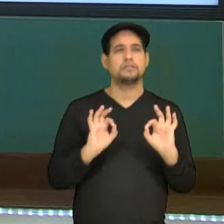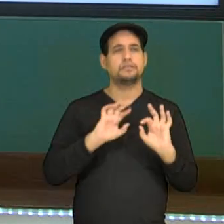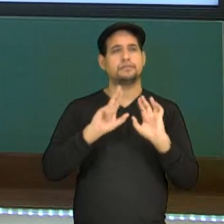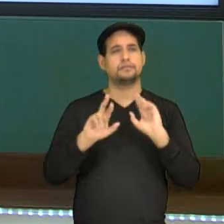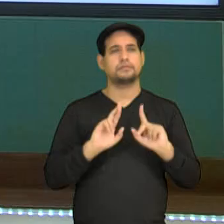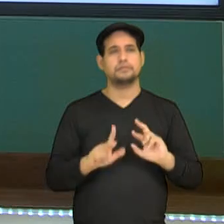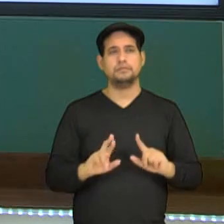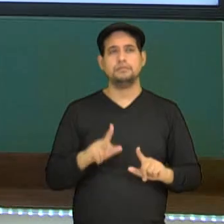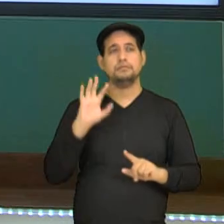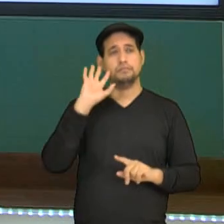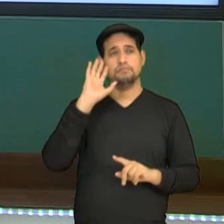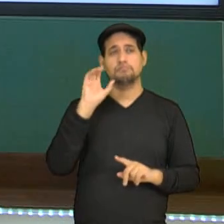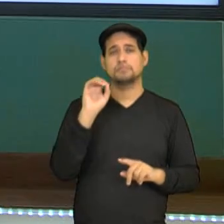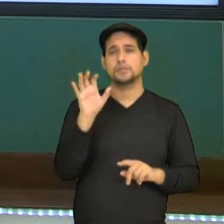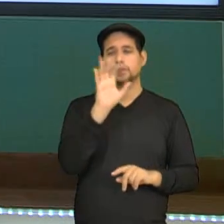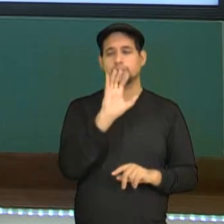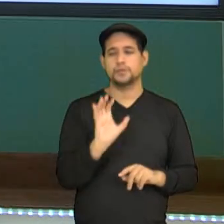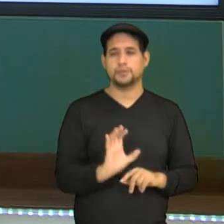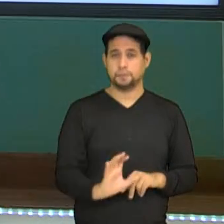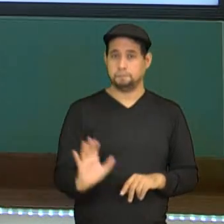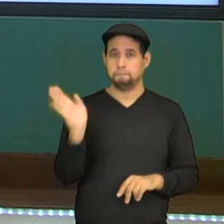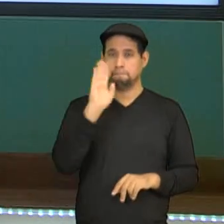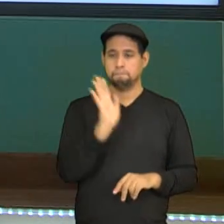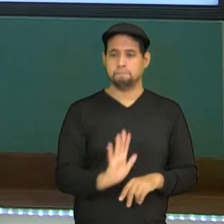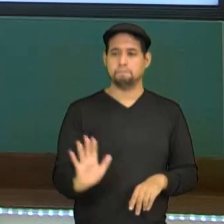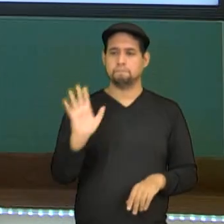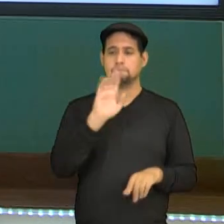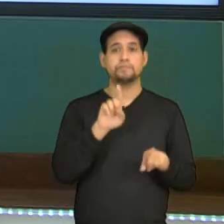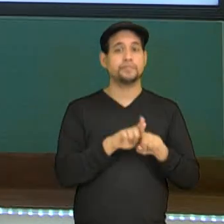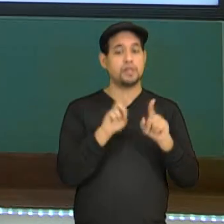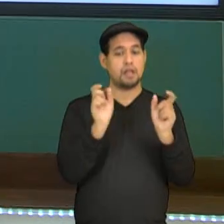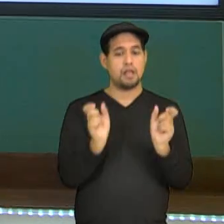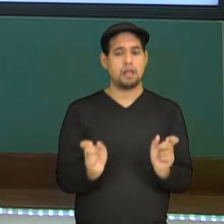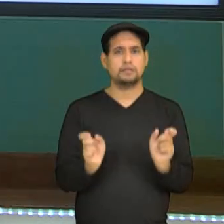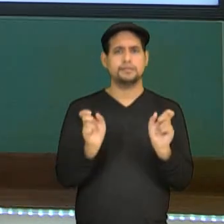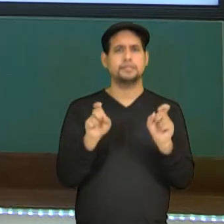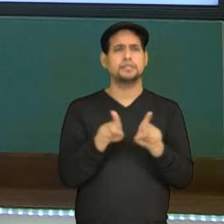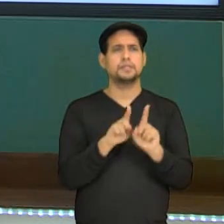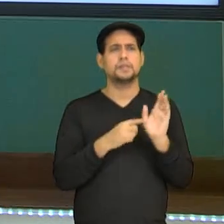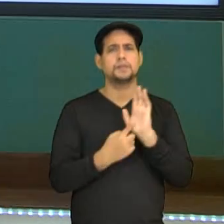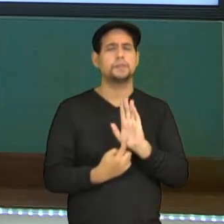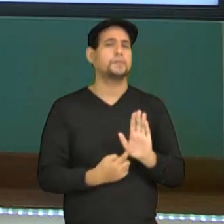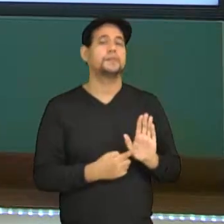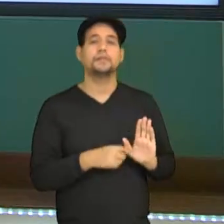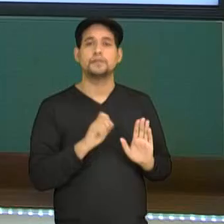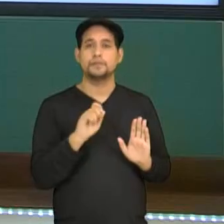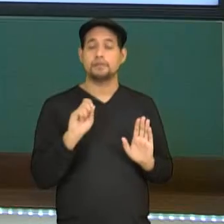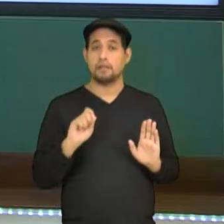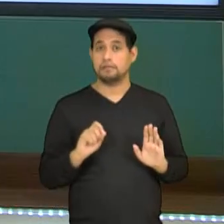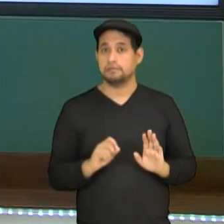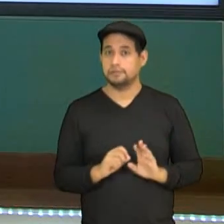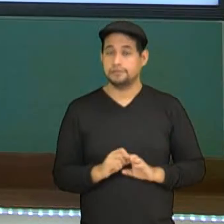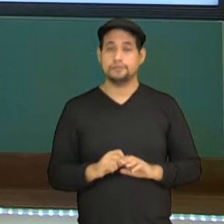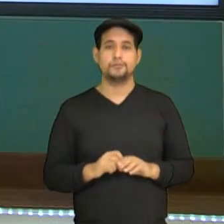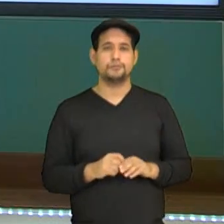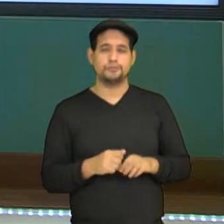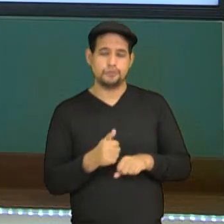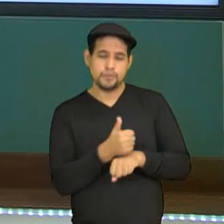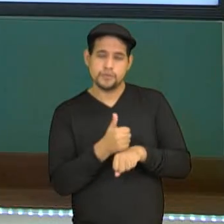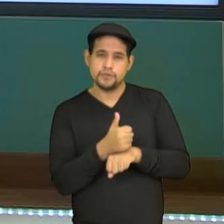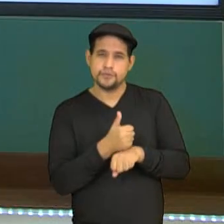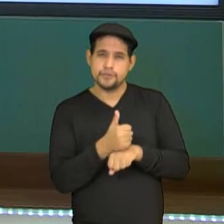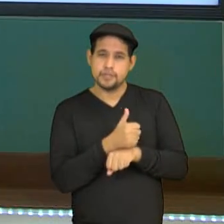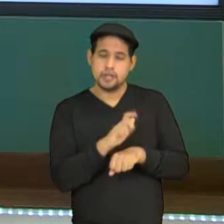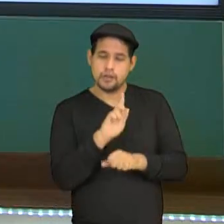diferenças que se assentam em território nacional. Outra caracterização aparece através de um outro geógrafo chamado